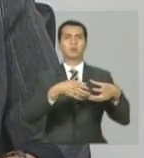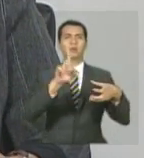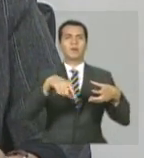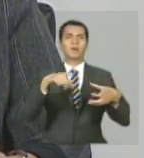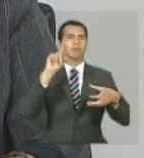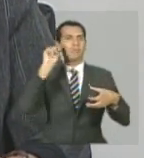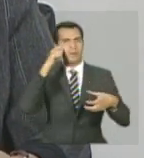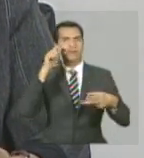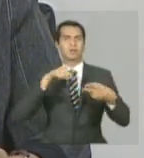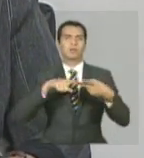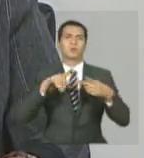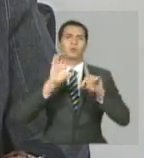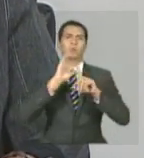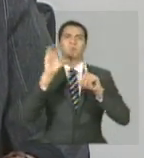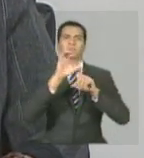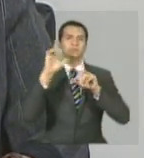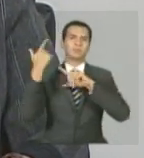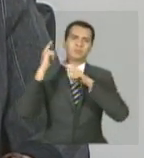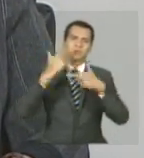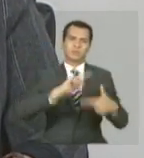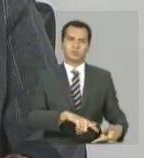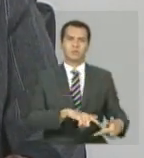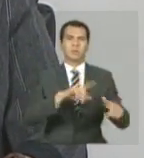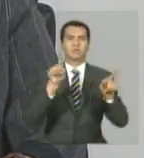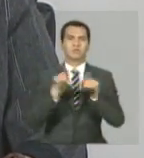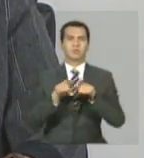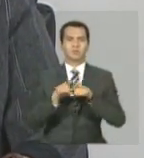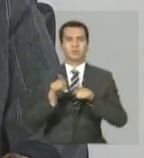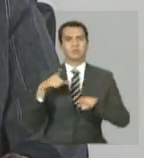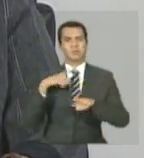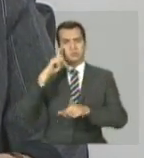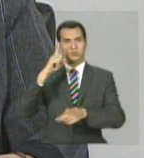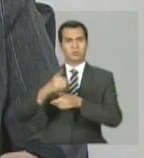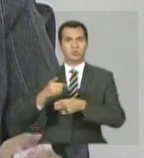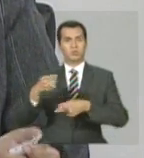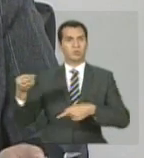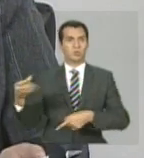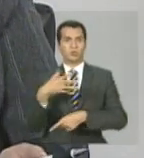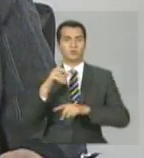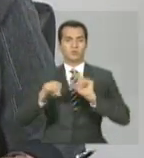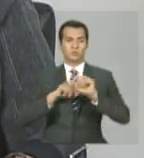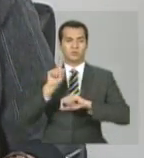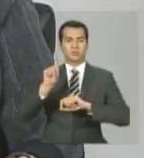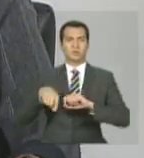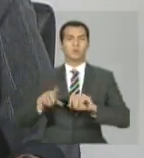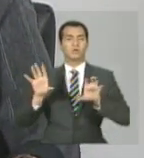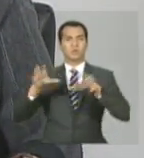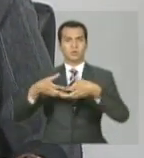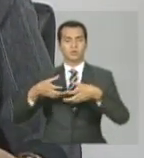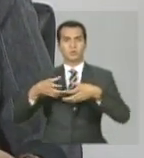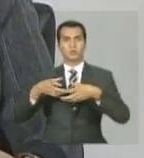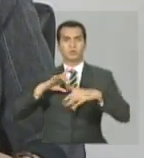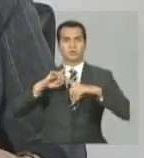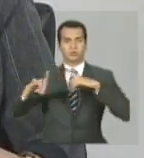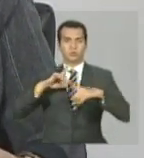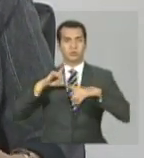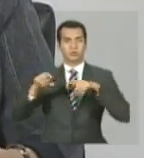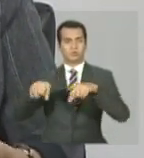tradicionais, e também um encontro temático inovador, que foi o debate da segurança alimentar e